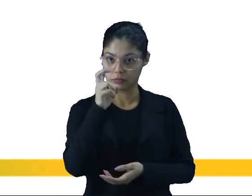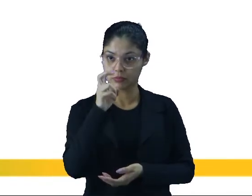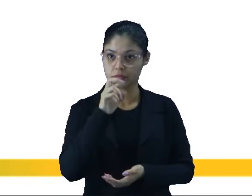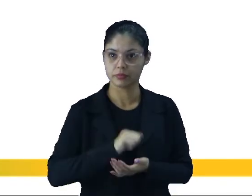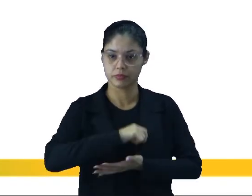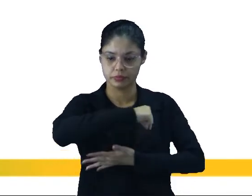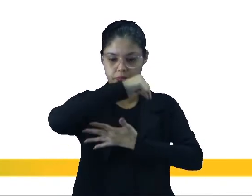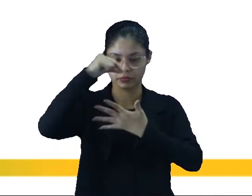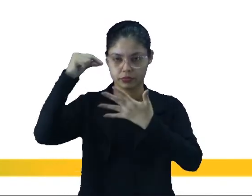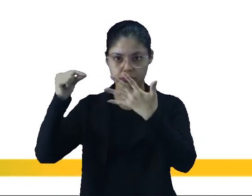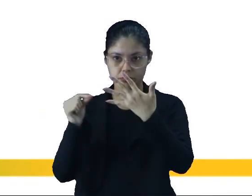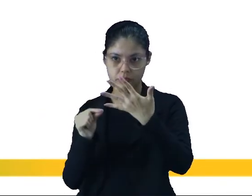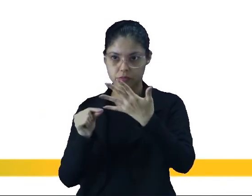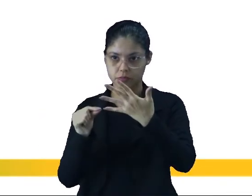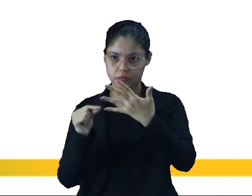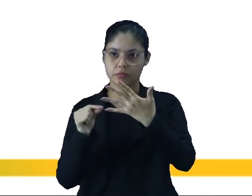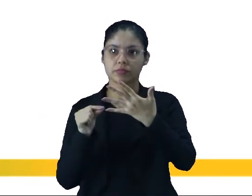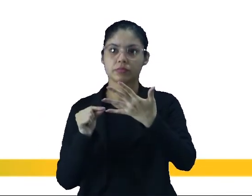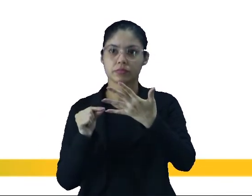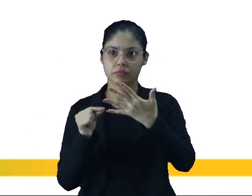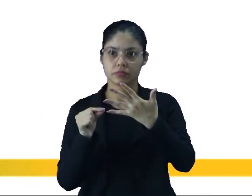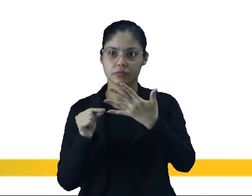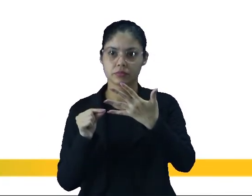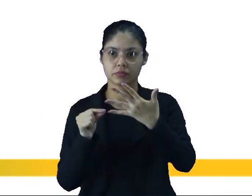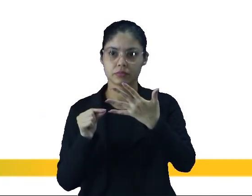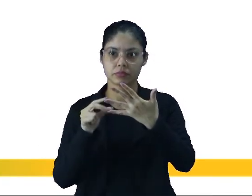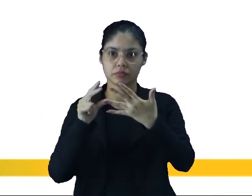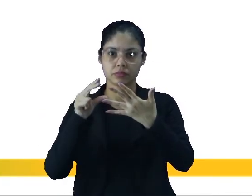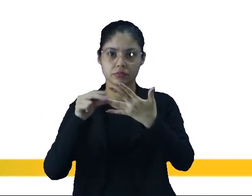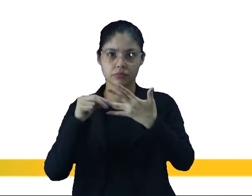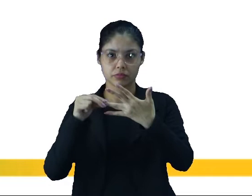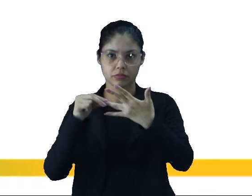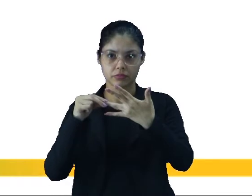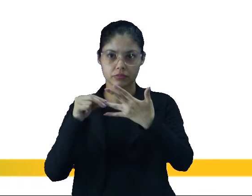termos. Se eu pegasse aqui, ó, o segundo